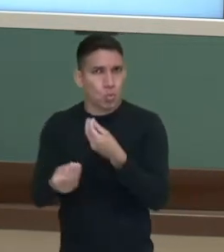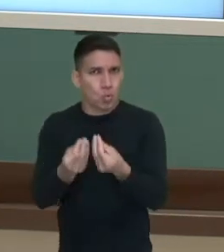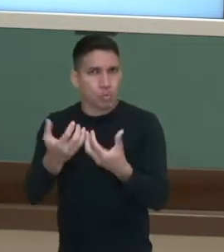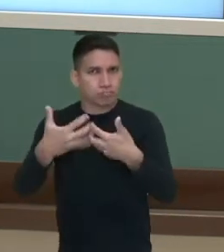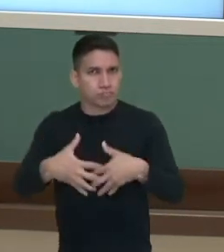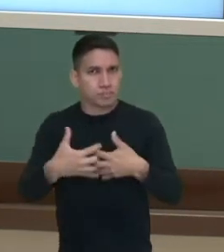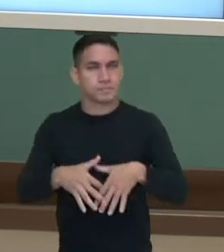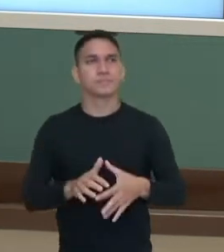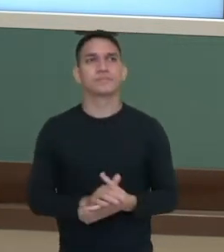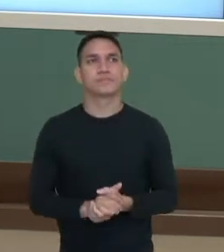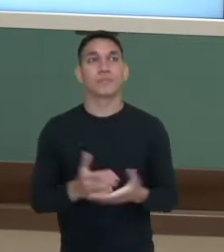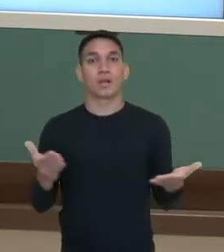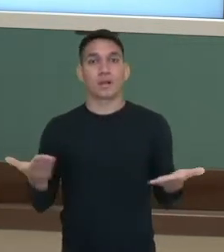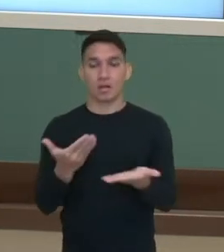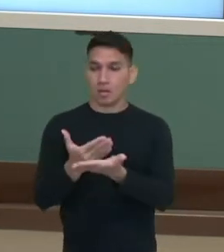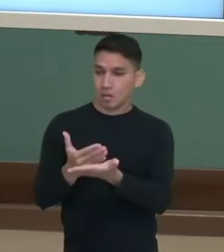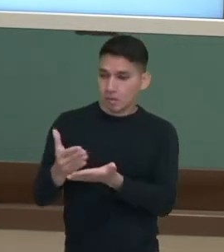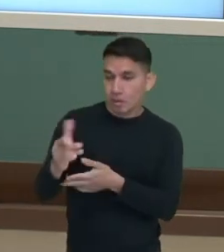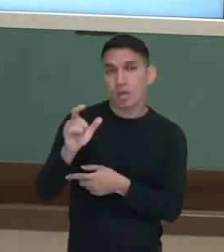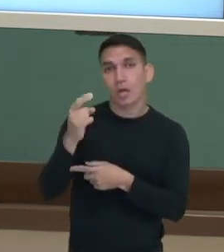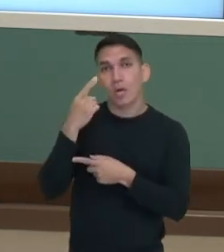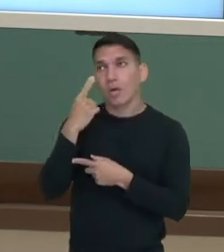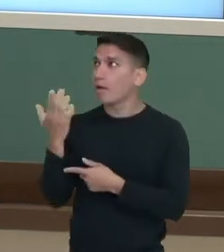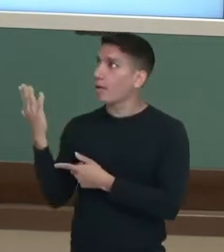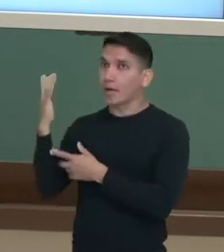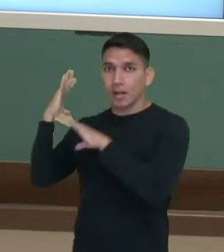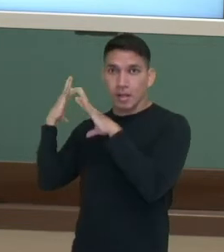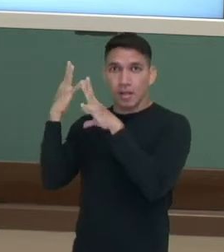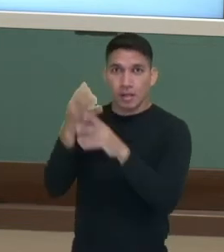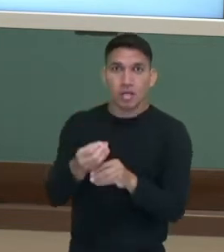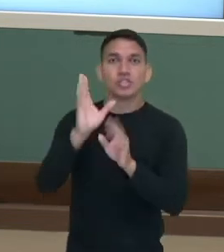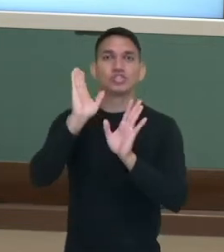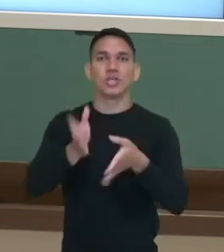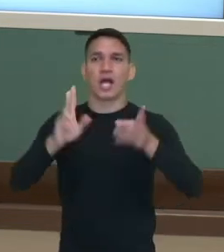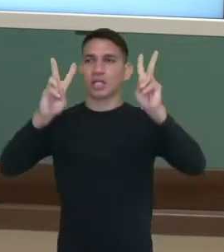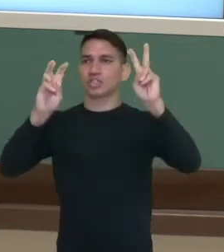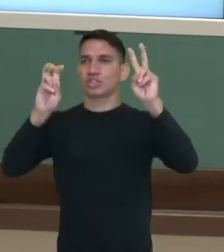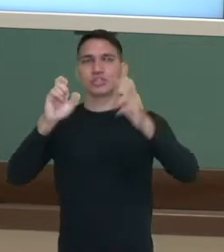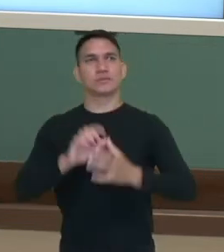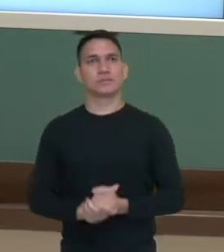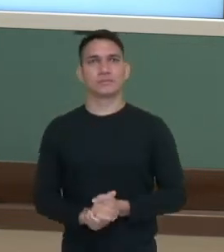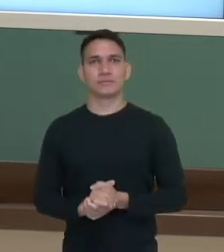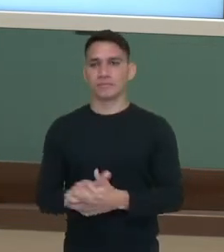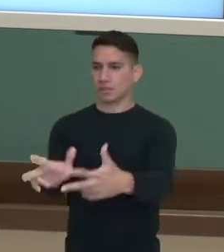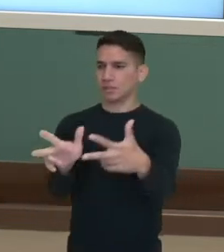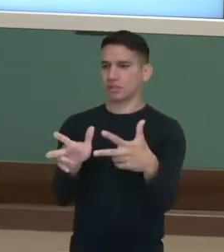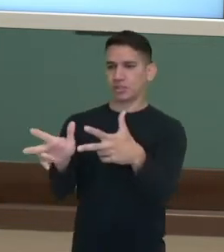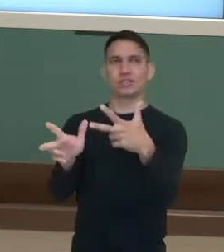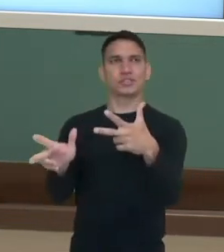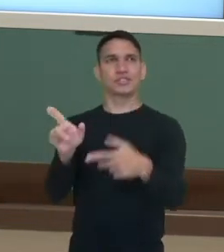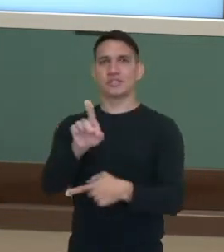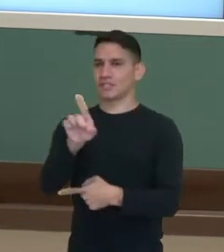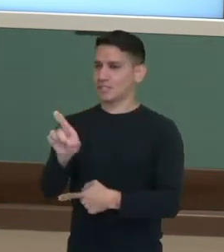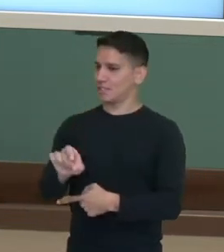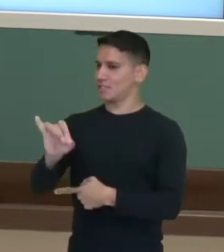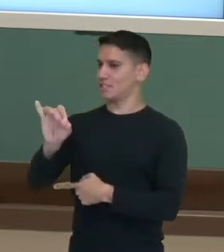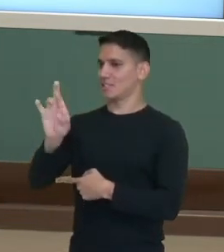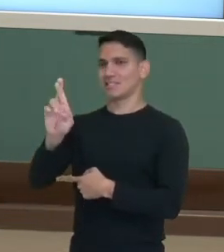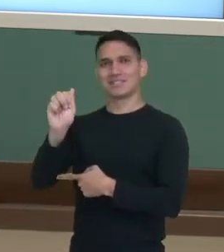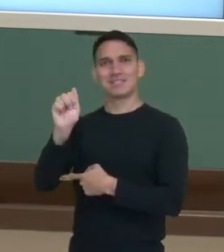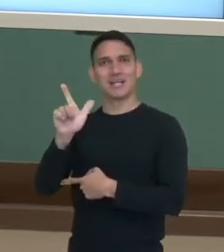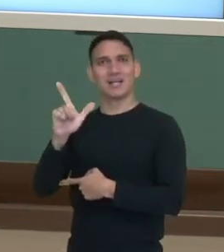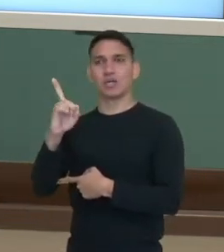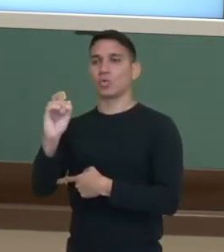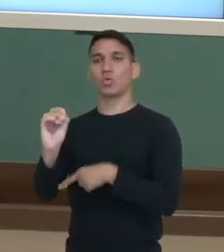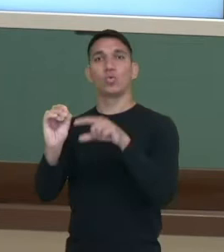E, iniciando nossa retomada, temos aqui já o título: Entrevista com Ziraldo, isso mesmo, o título da